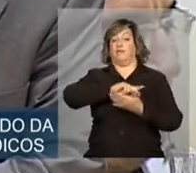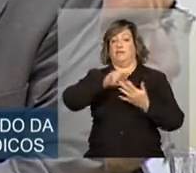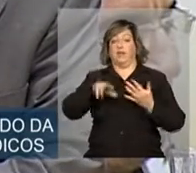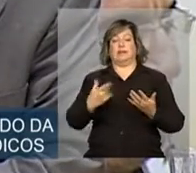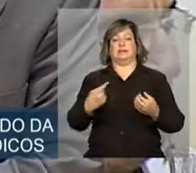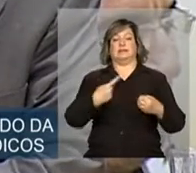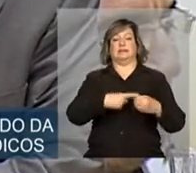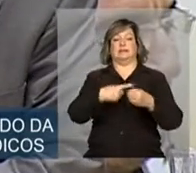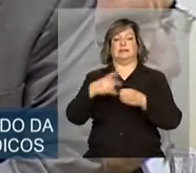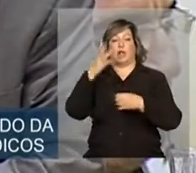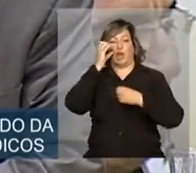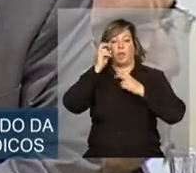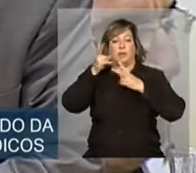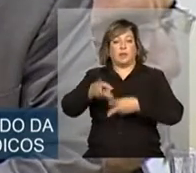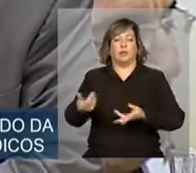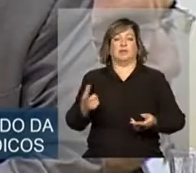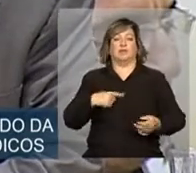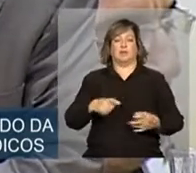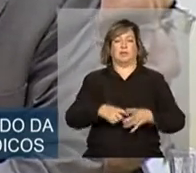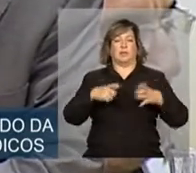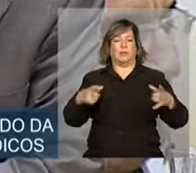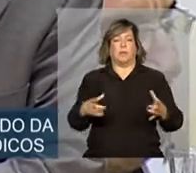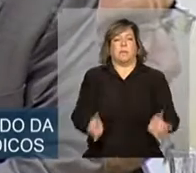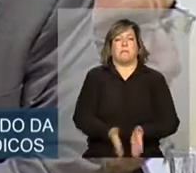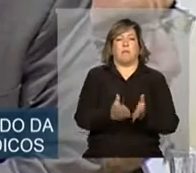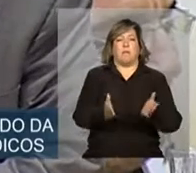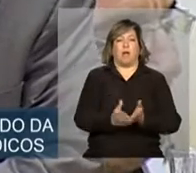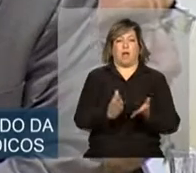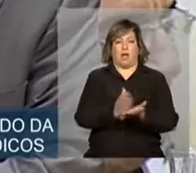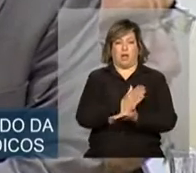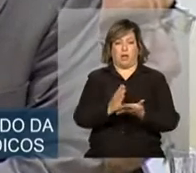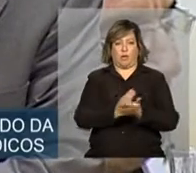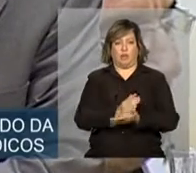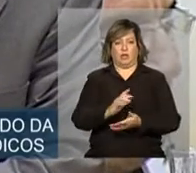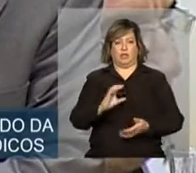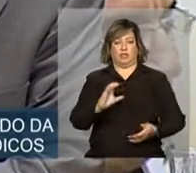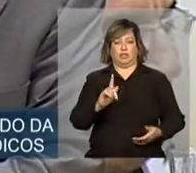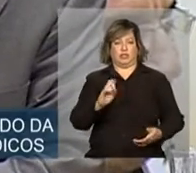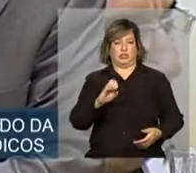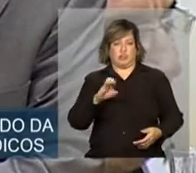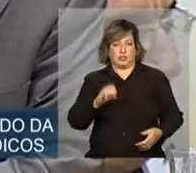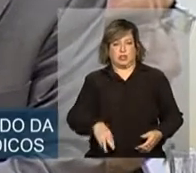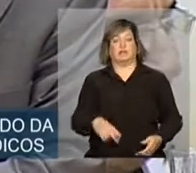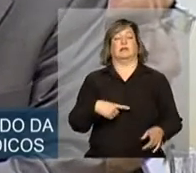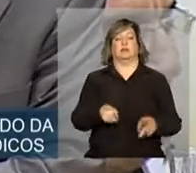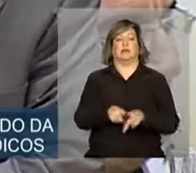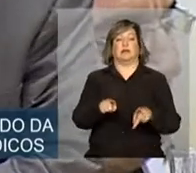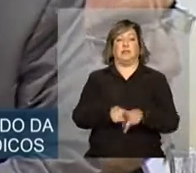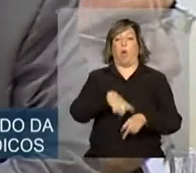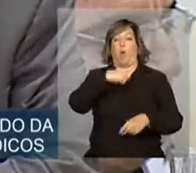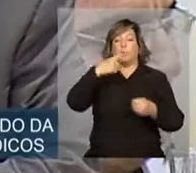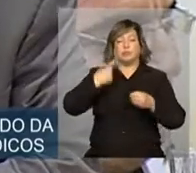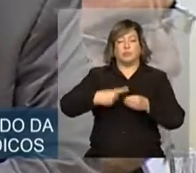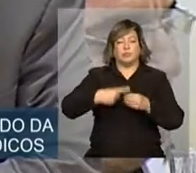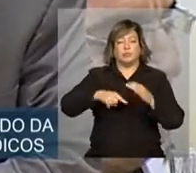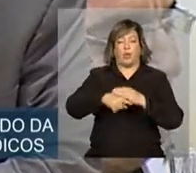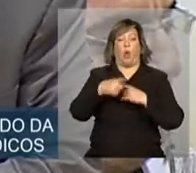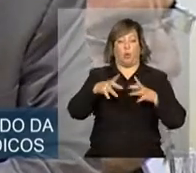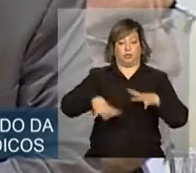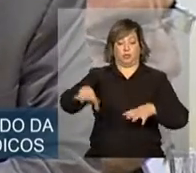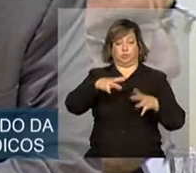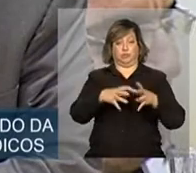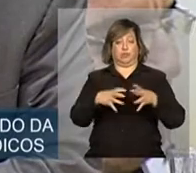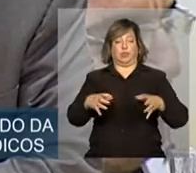dormitórios cidades com alta concentração de pobreza né alguma cidade de gesso em outros no interior e uma concentração na região norte